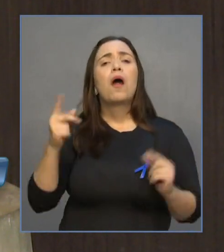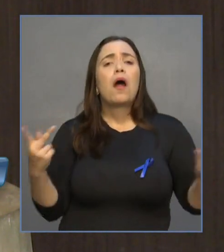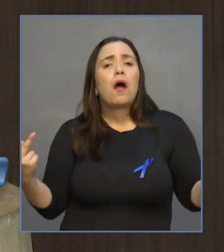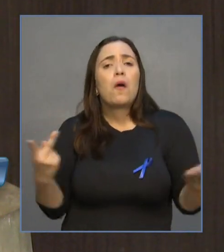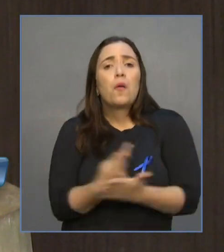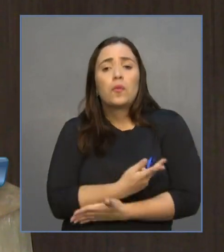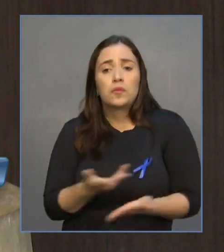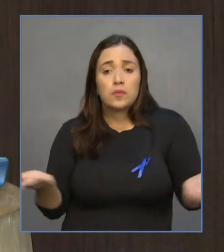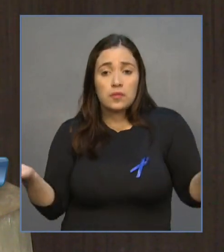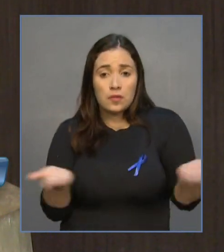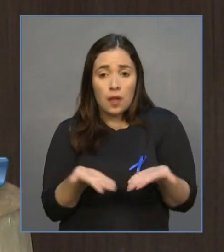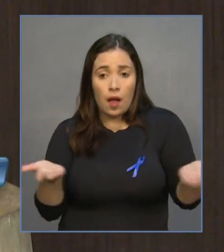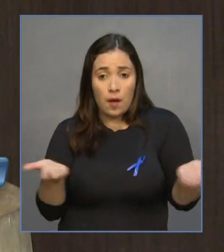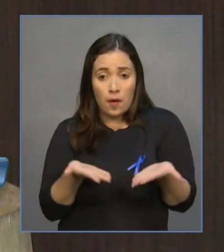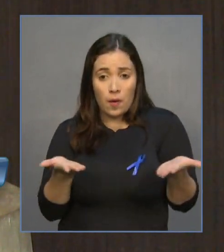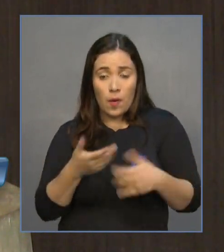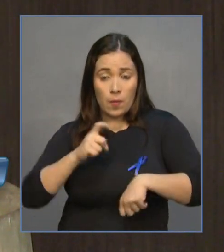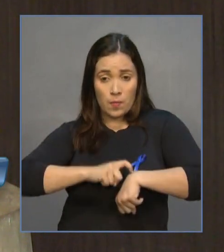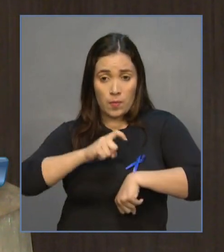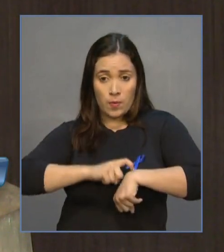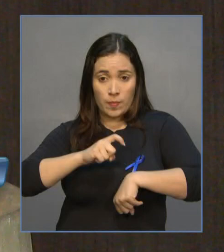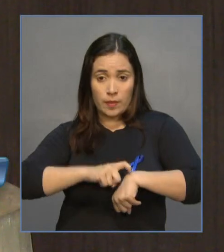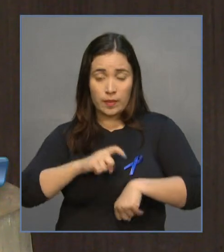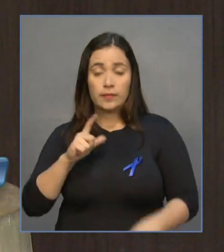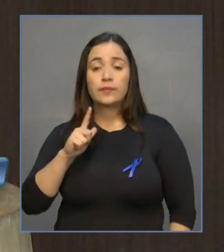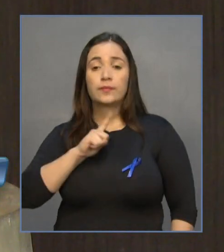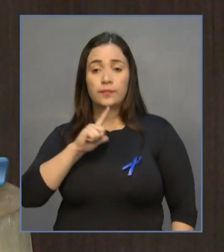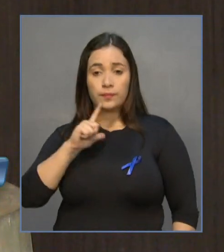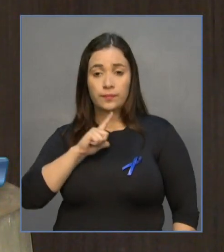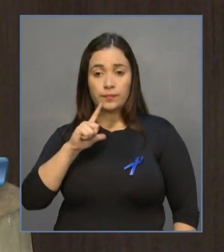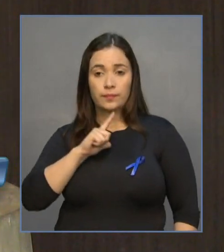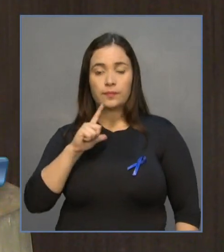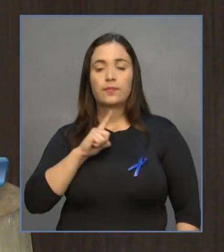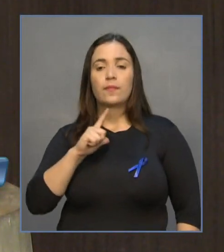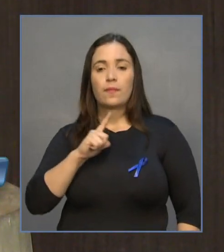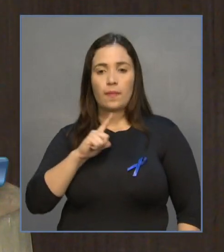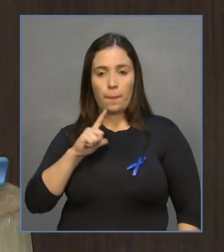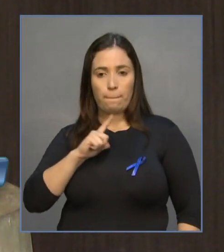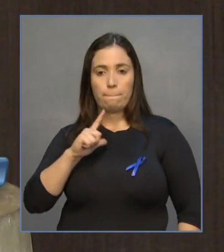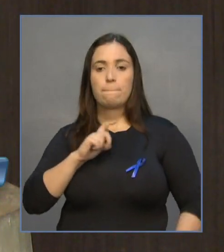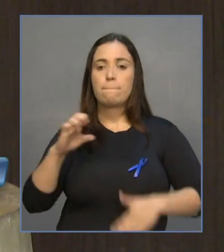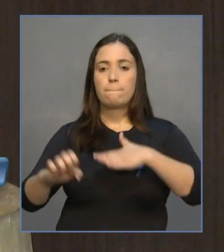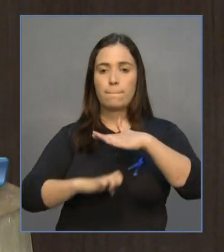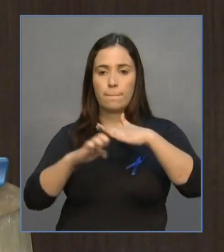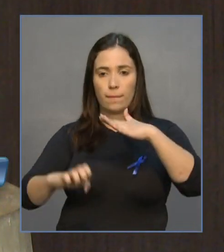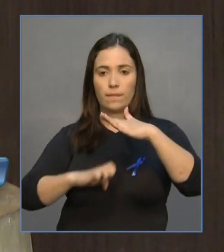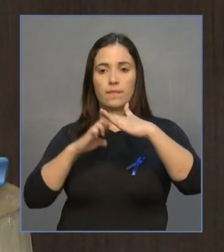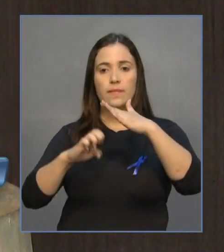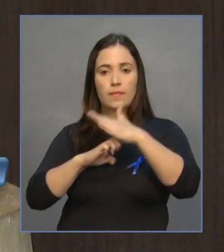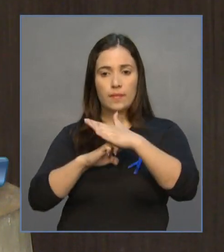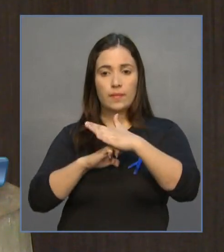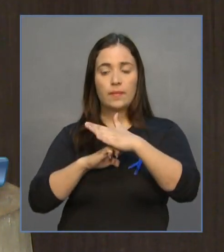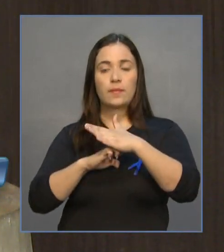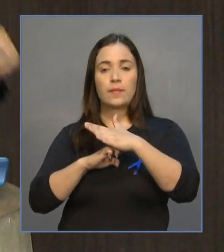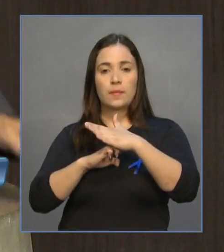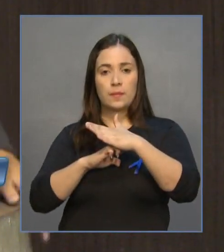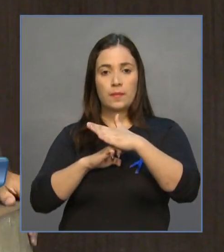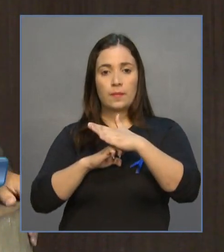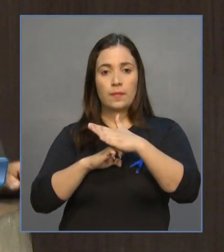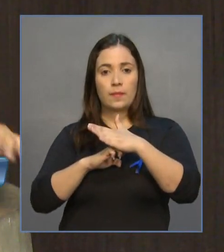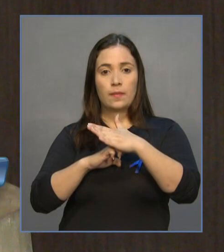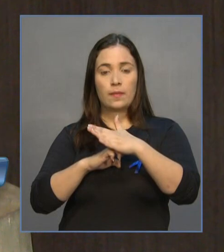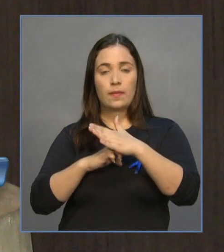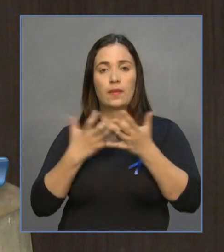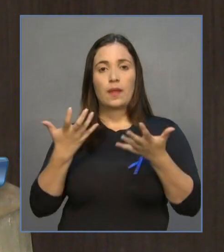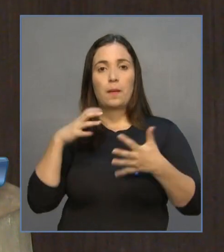nesse momento, um grande empreendimento de infraestrutura hídrica? No